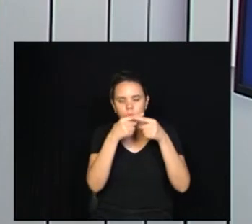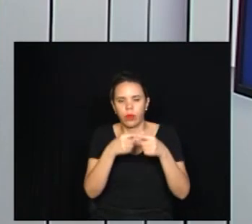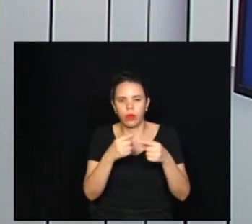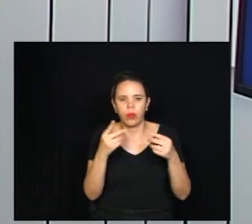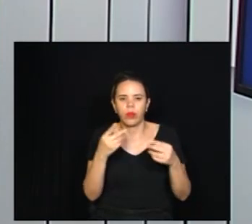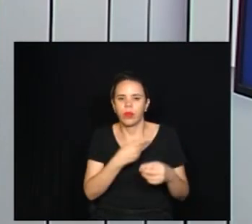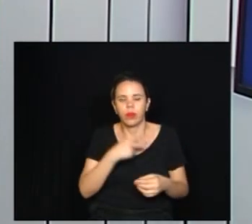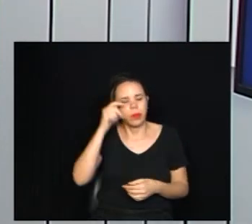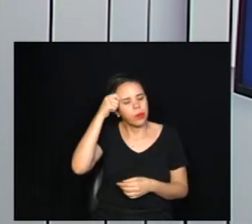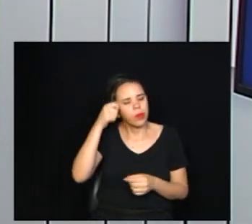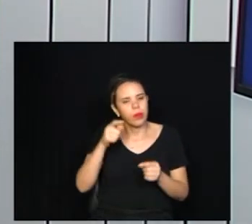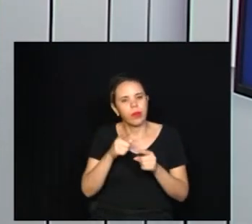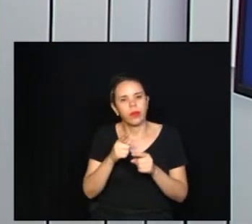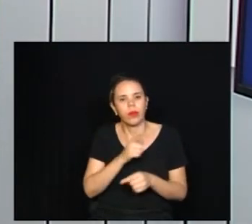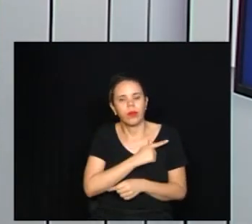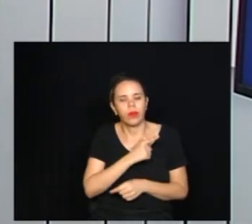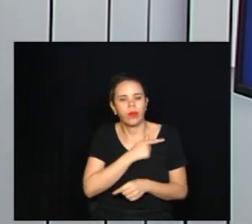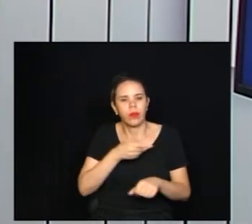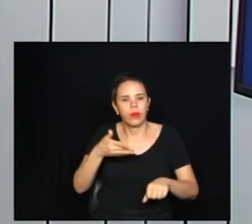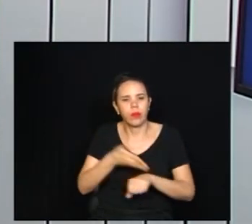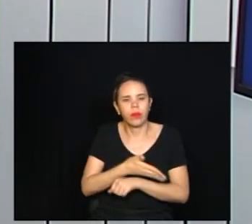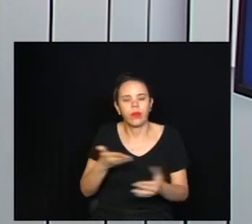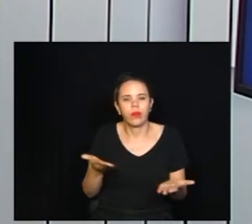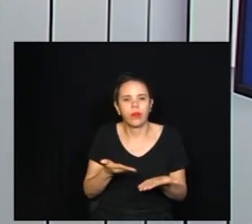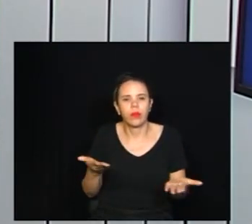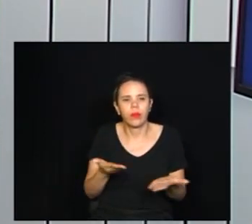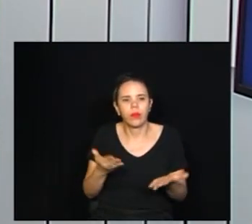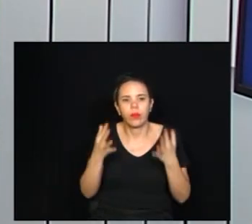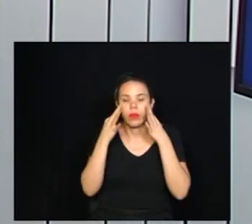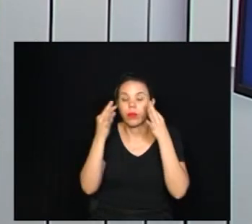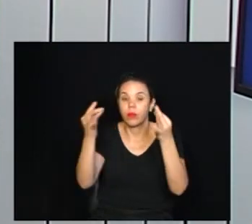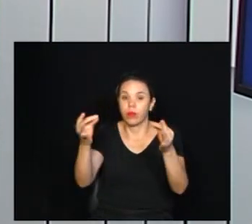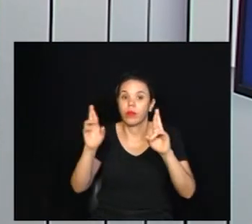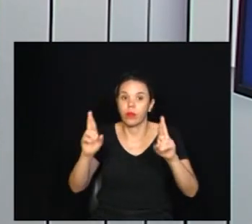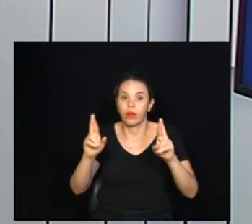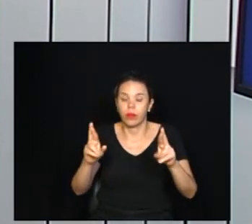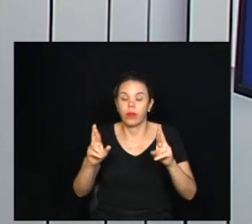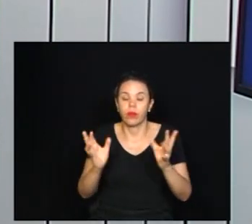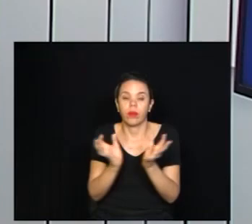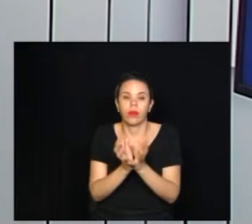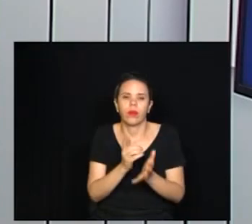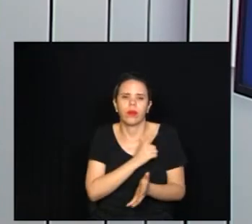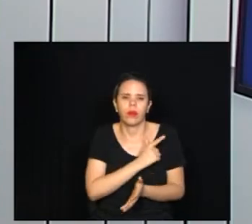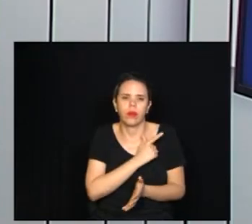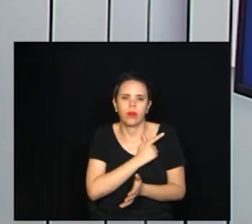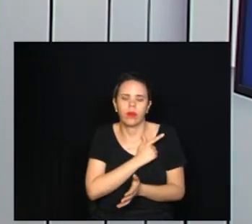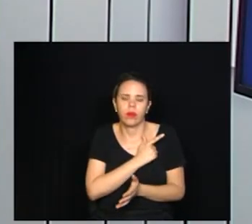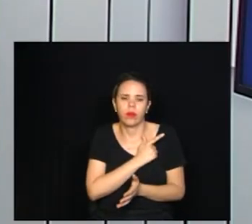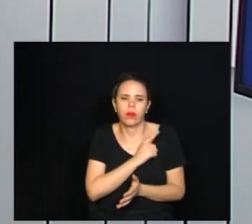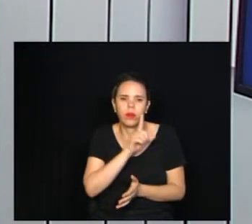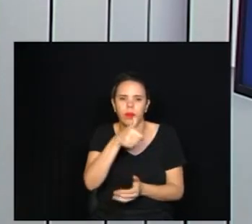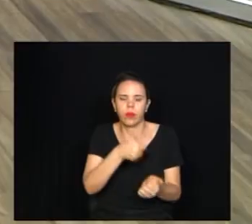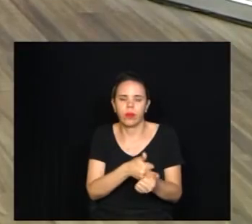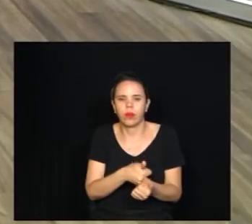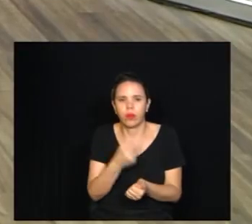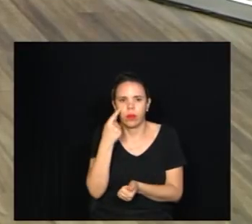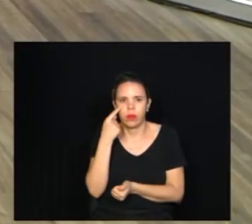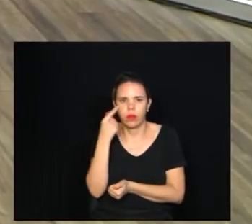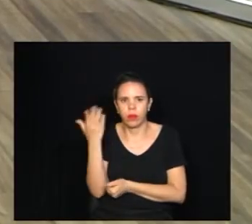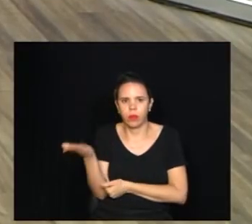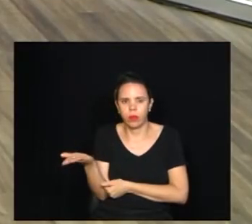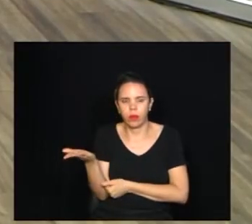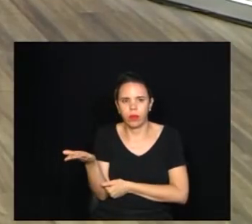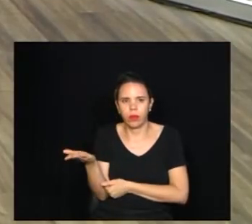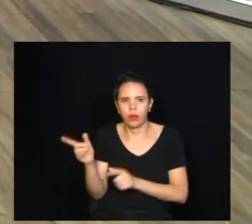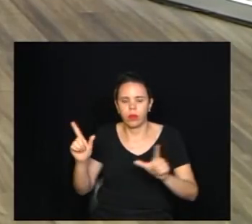Preta, porque o Bugre já entra em campo hoje. E atenção, torcida bugrina, hein? Porque a partida é daqui a pouco, olha só. Já